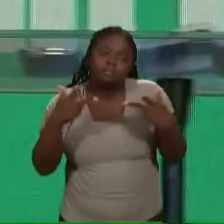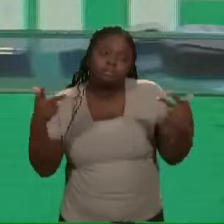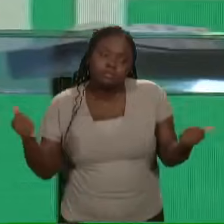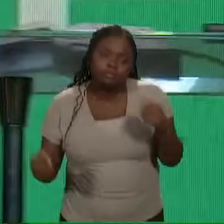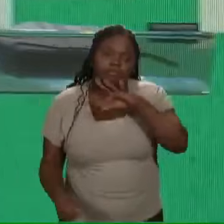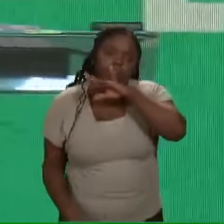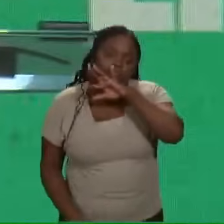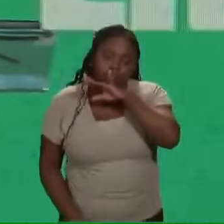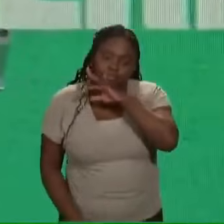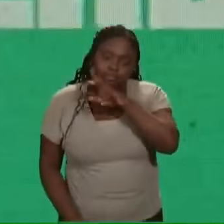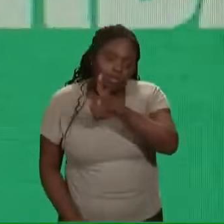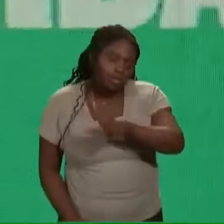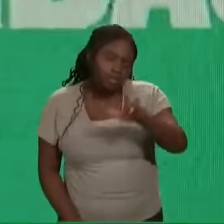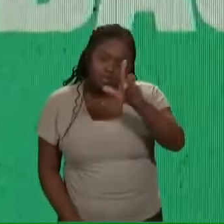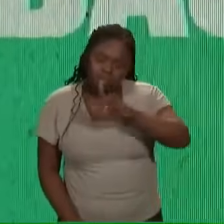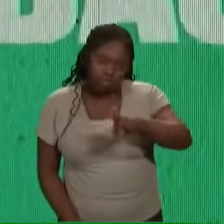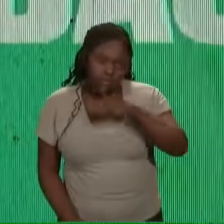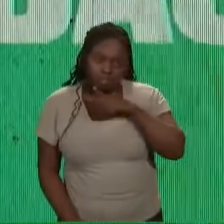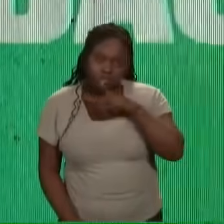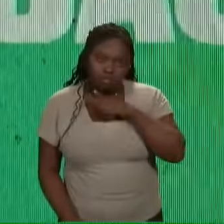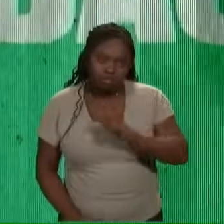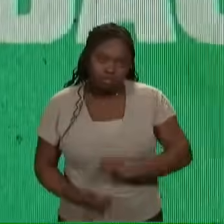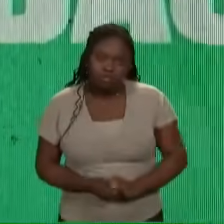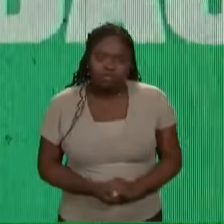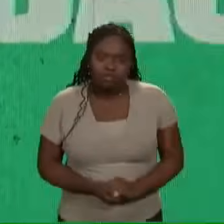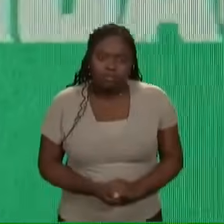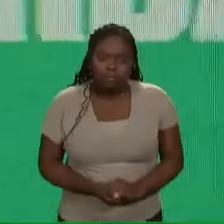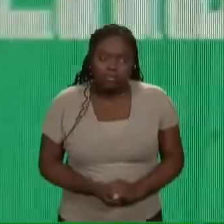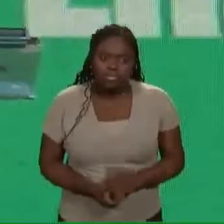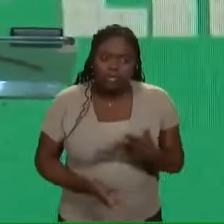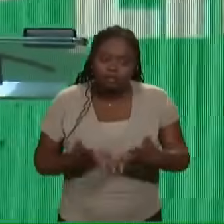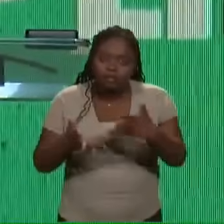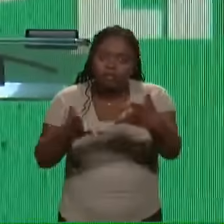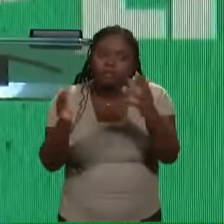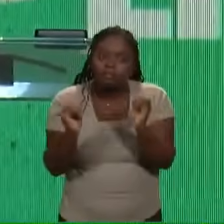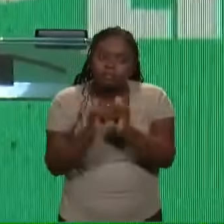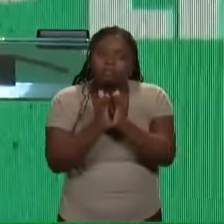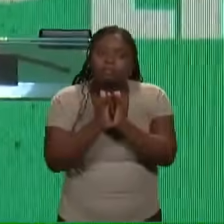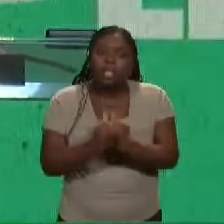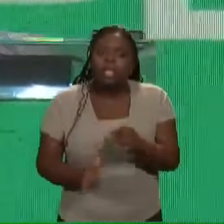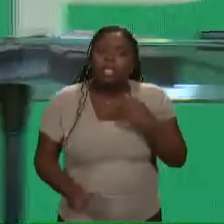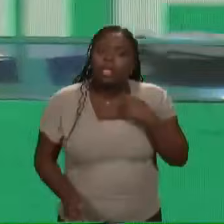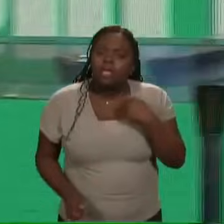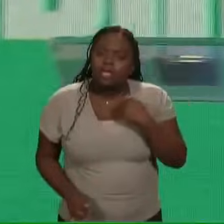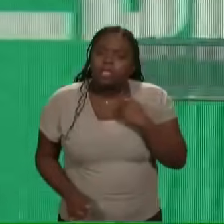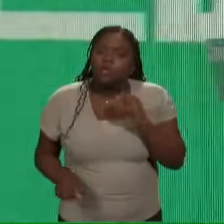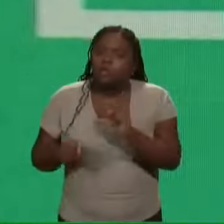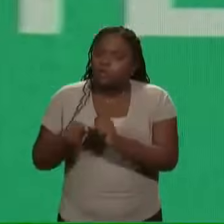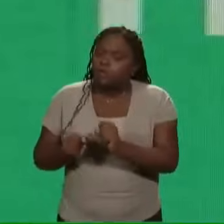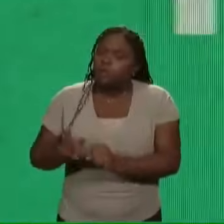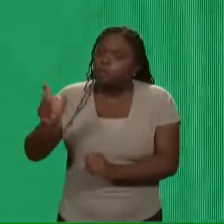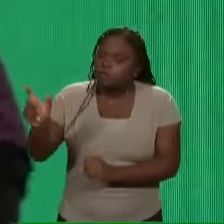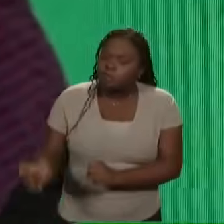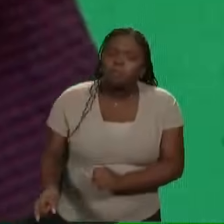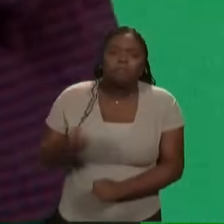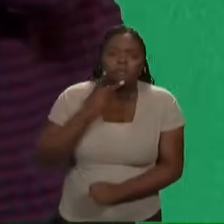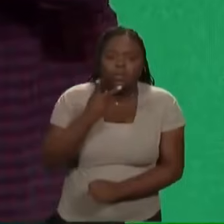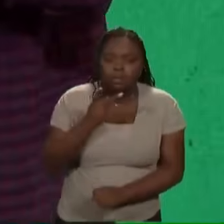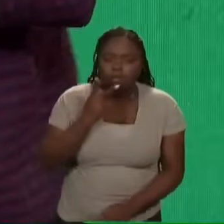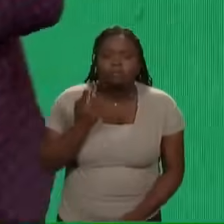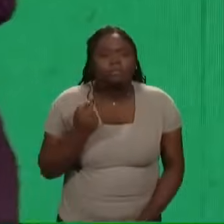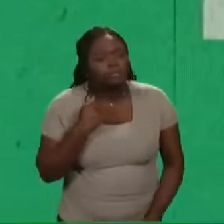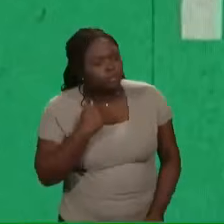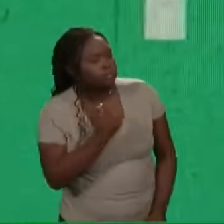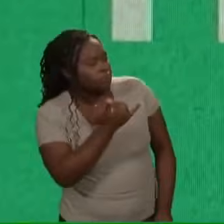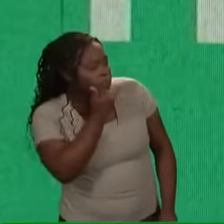entre nós. Lógico que tem. Abre a sua boca e me perdoa. E eu fiz a pessoa falar: eu te perdoo.